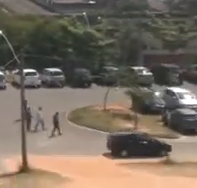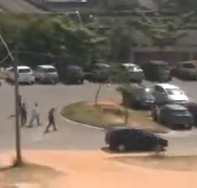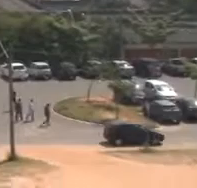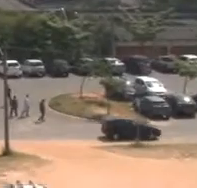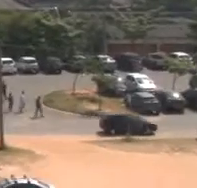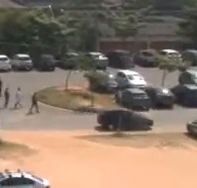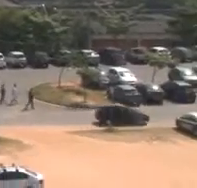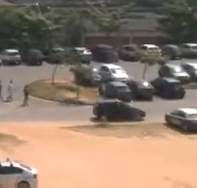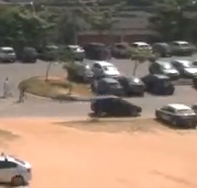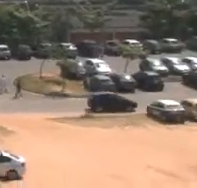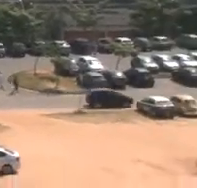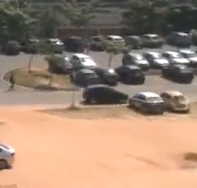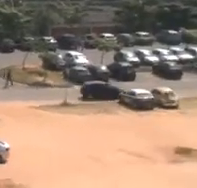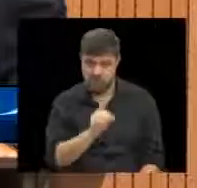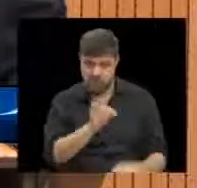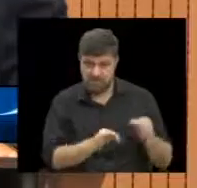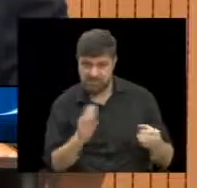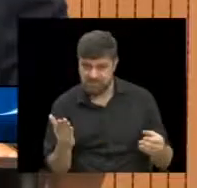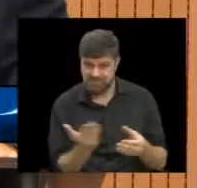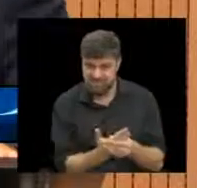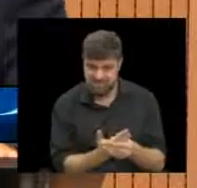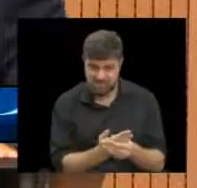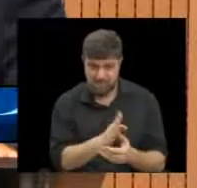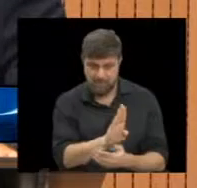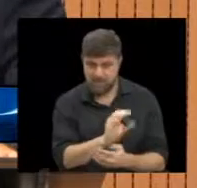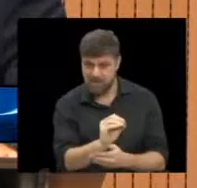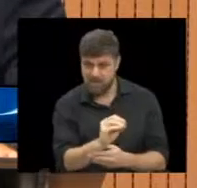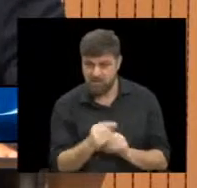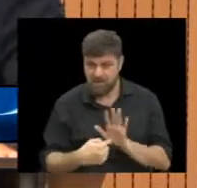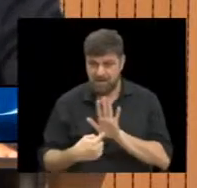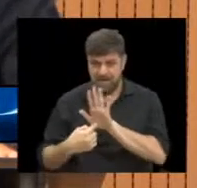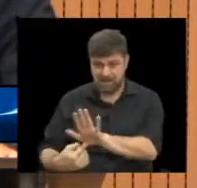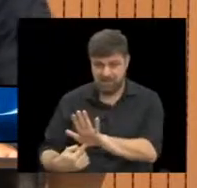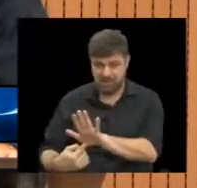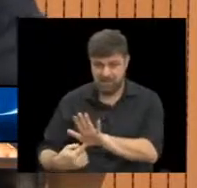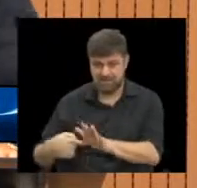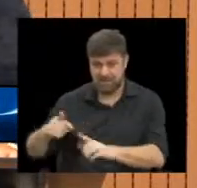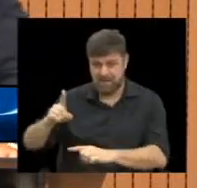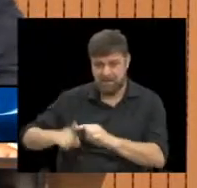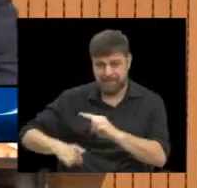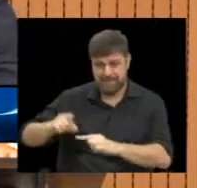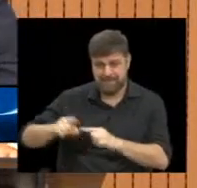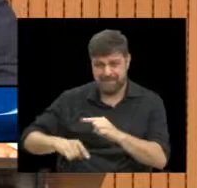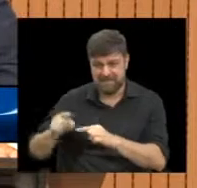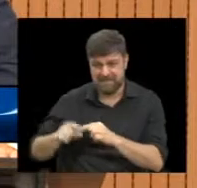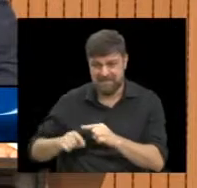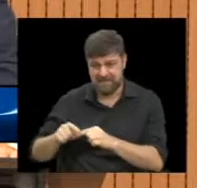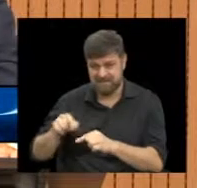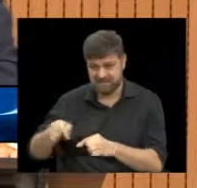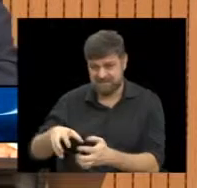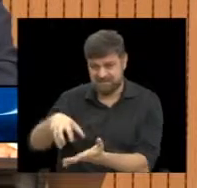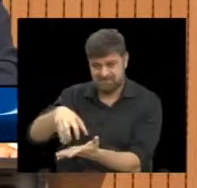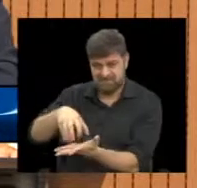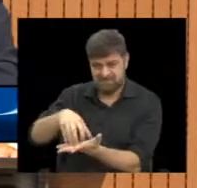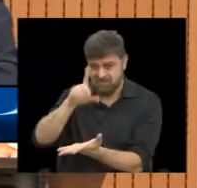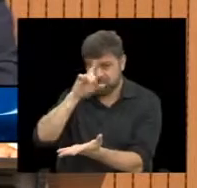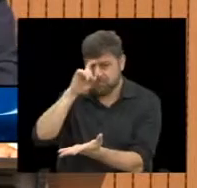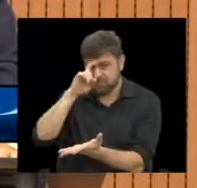ele classificou como sabotadores. Foram encontrados diversos materiais escondidos naquela unidade.